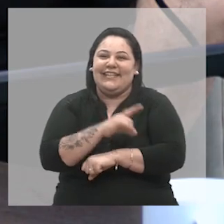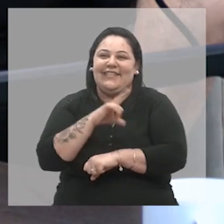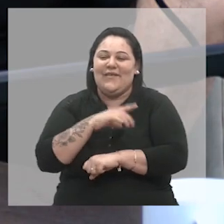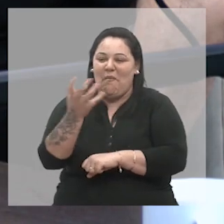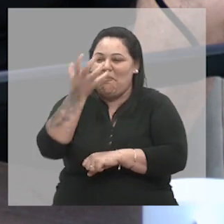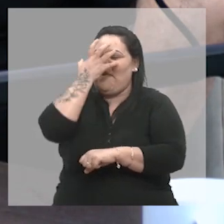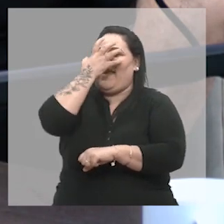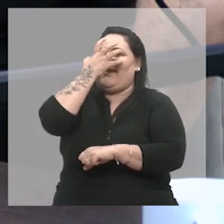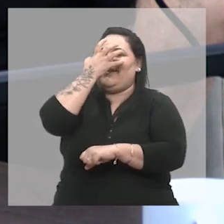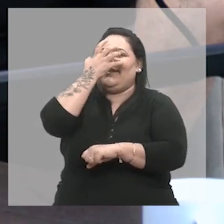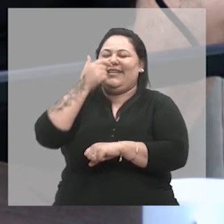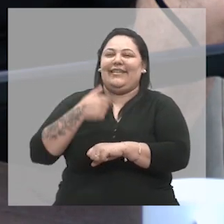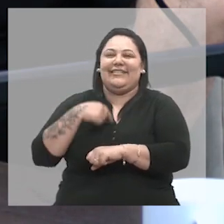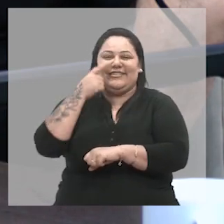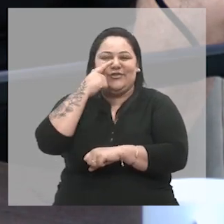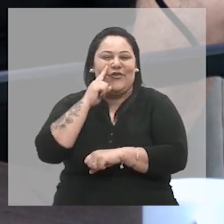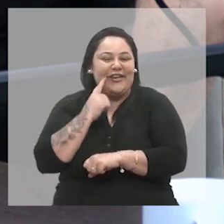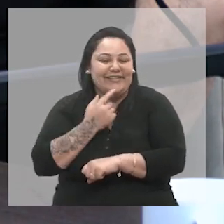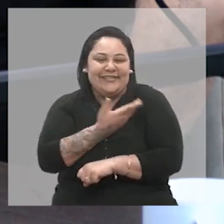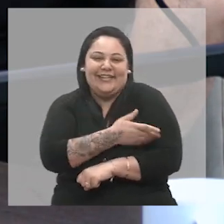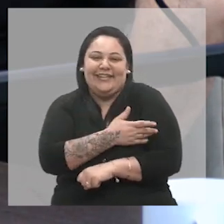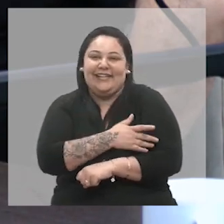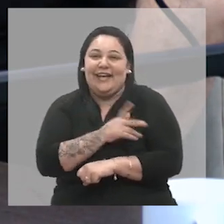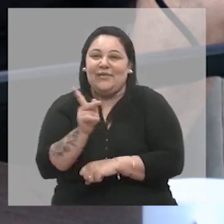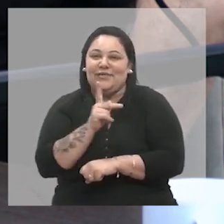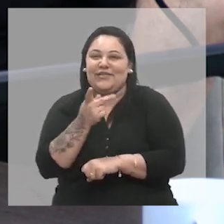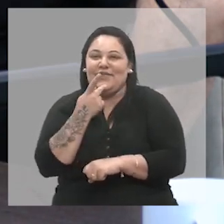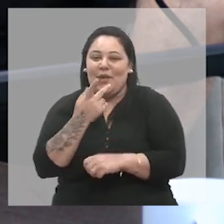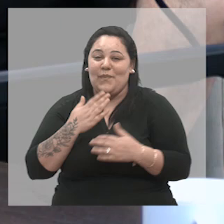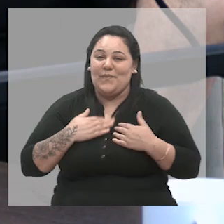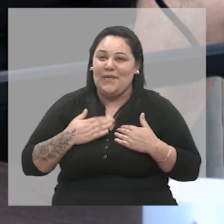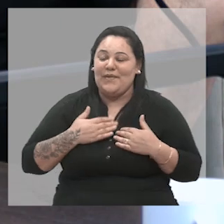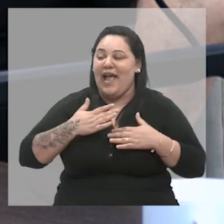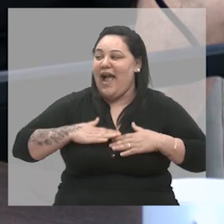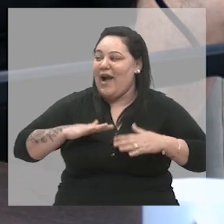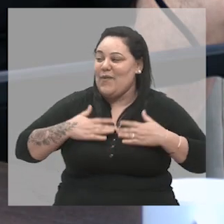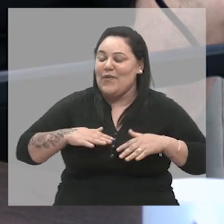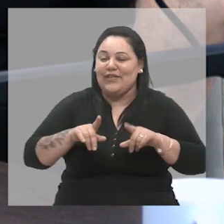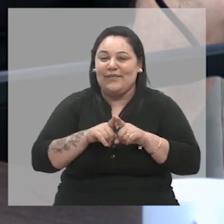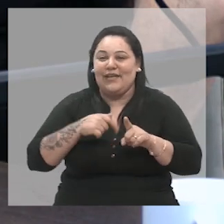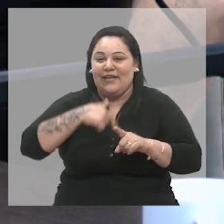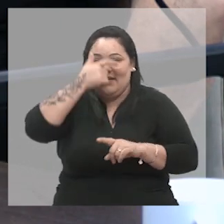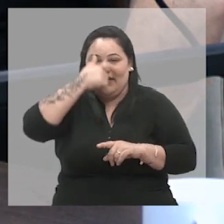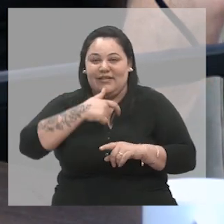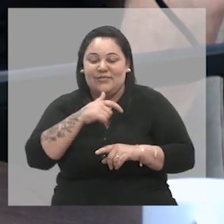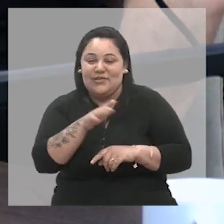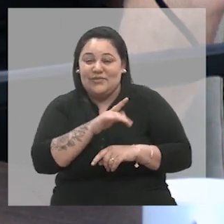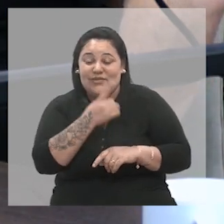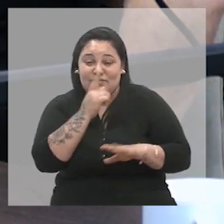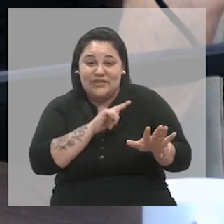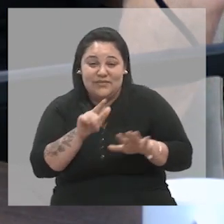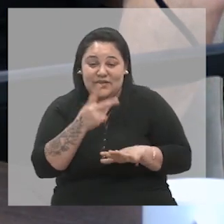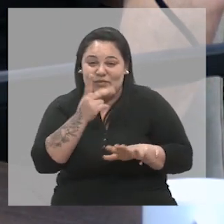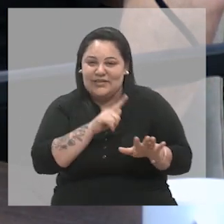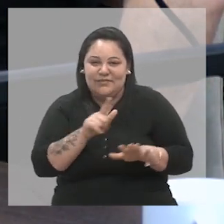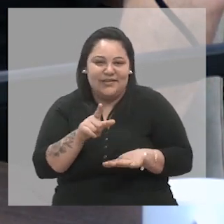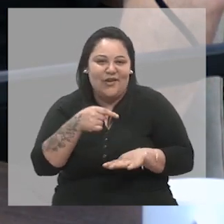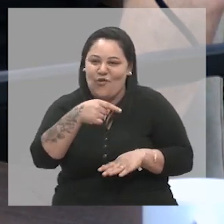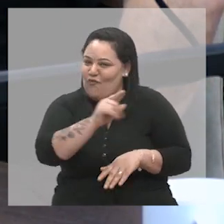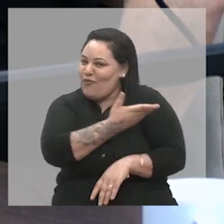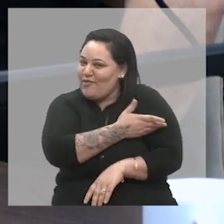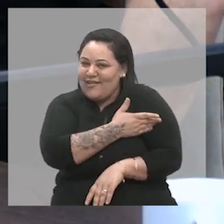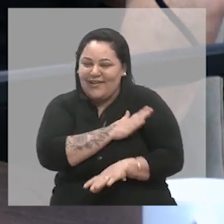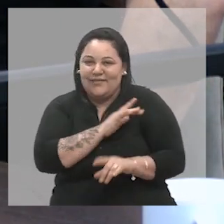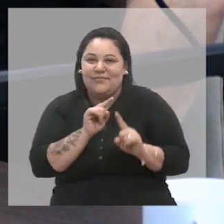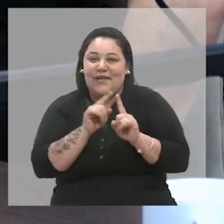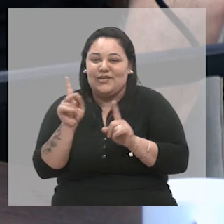chave, que eu tomei uma bolada na cara e saí chorando do treino. Aí o professor falou comigo, tal, me acalmou. Acho que eu fiquei mais ou menos 1 semana, 2 semanas sem ir